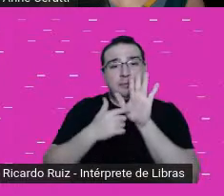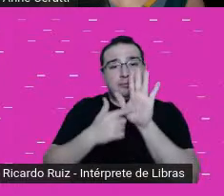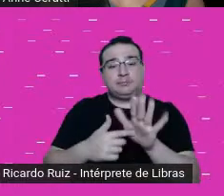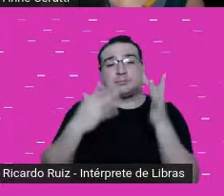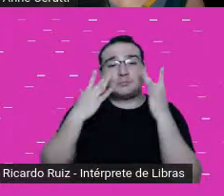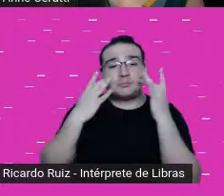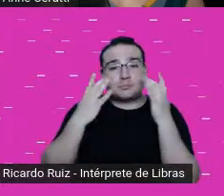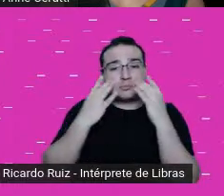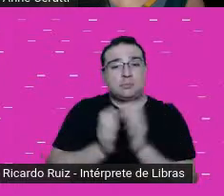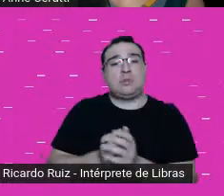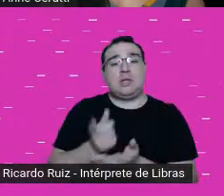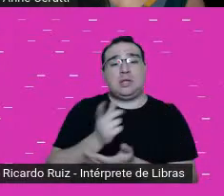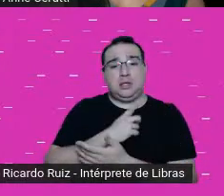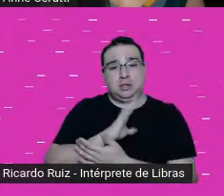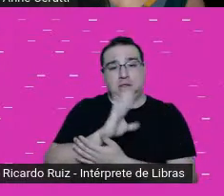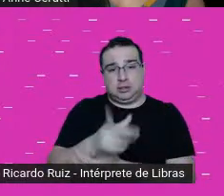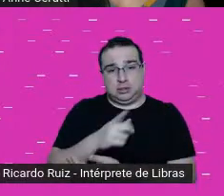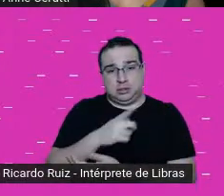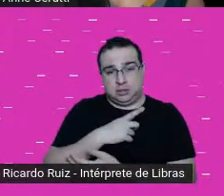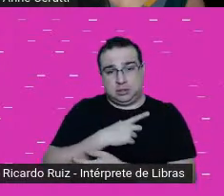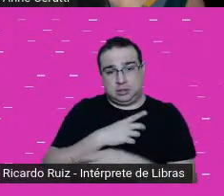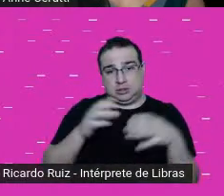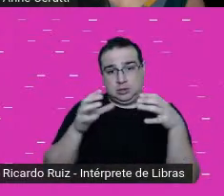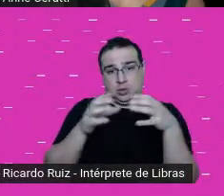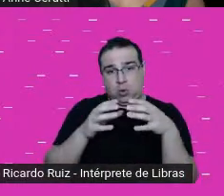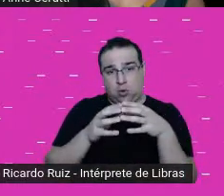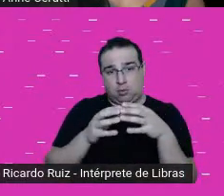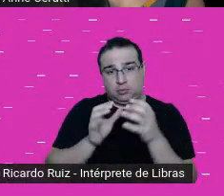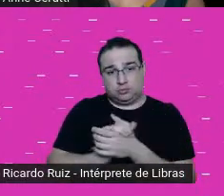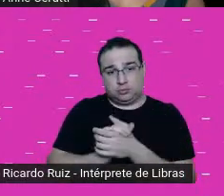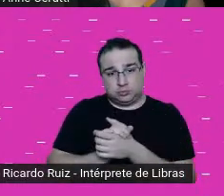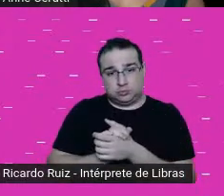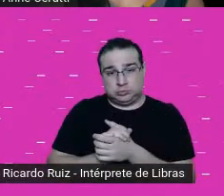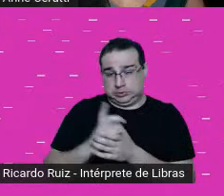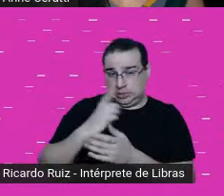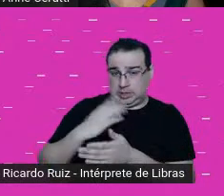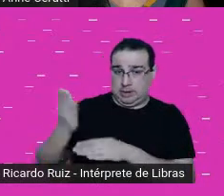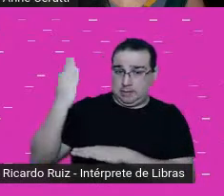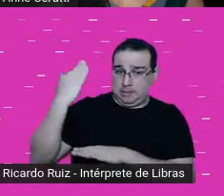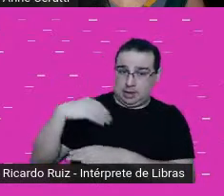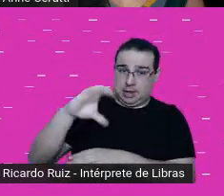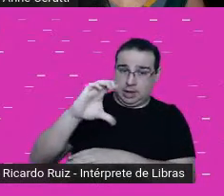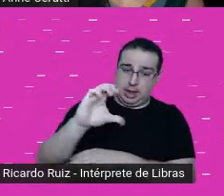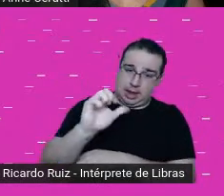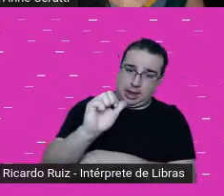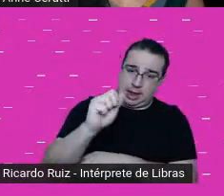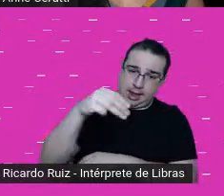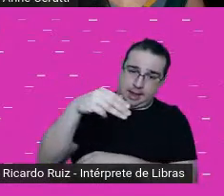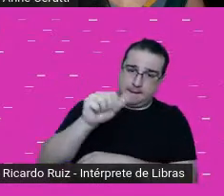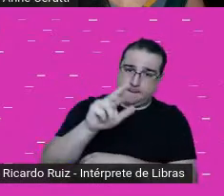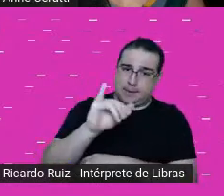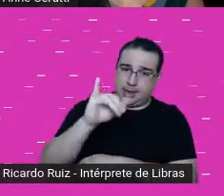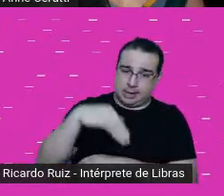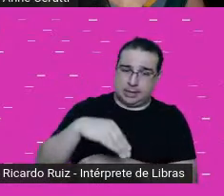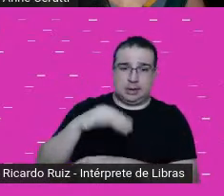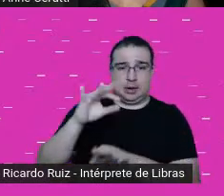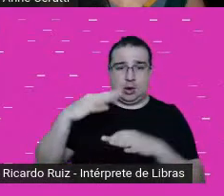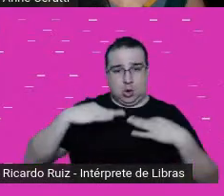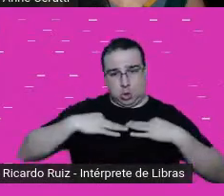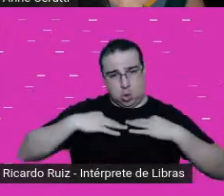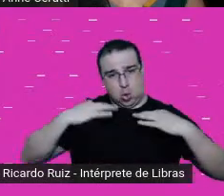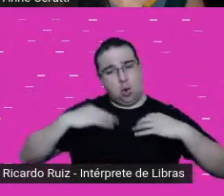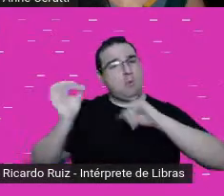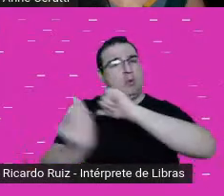Né? Então, nós tínhamos ali aquele camarim que era bem atrás, né, do espaço cênico, né,